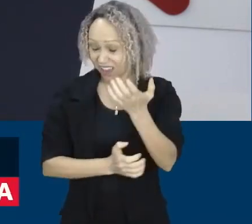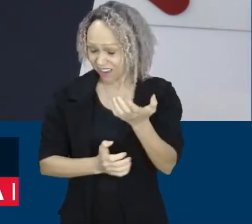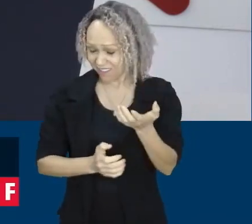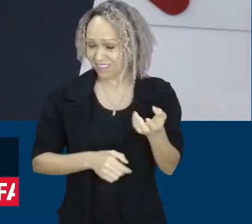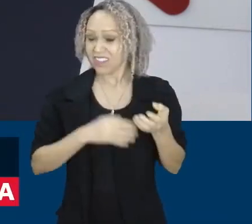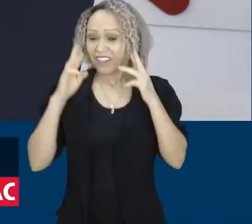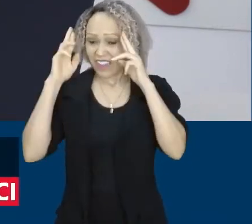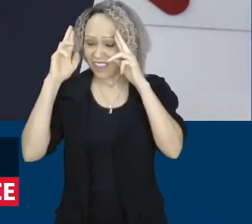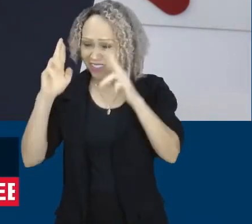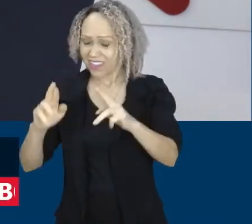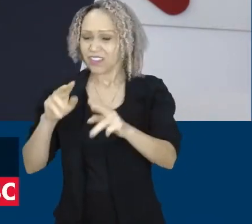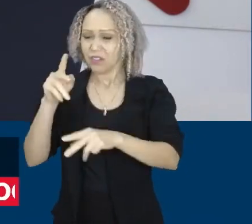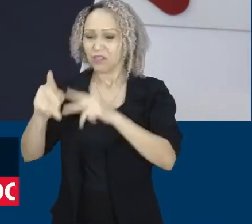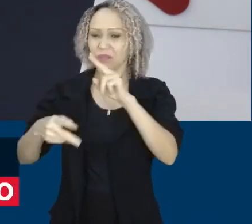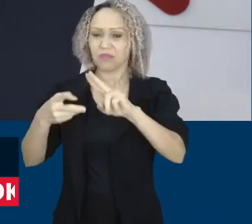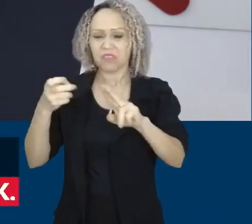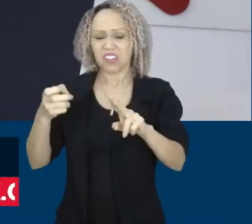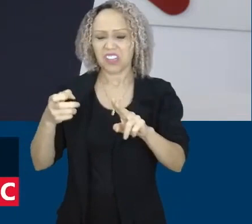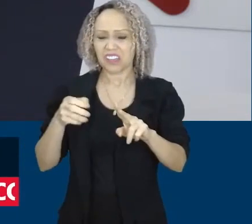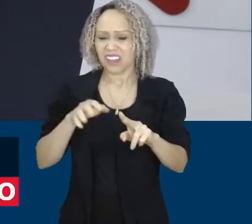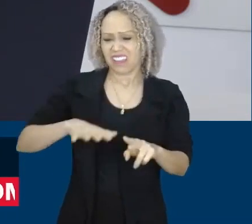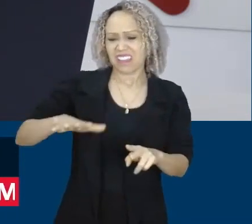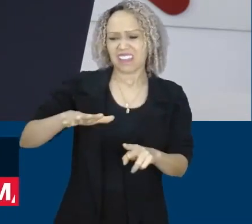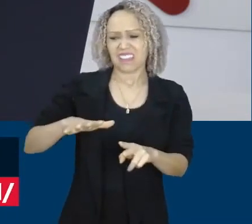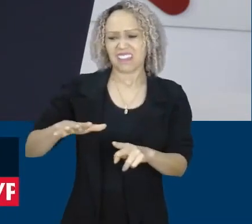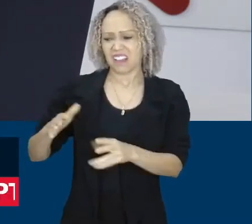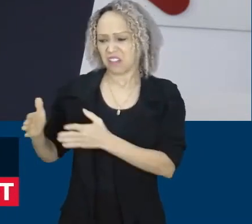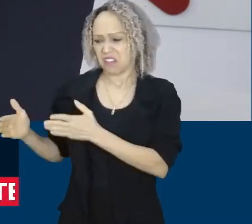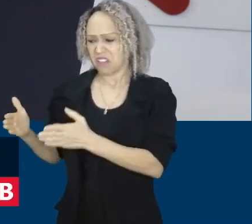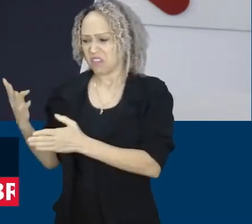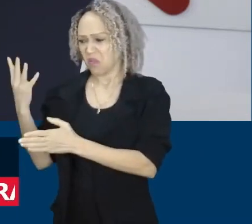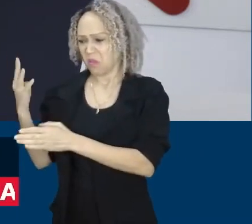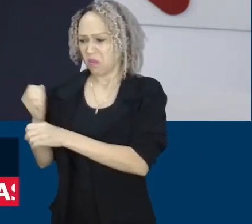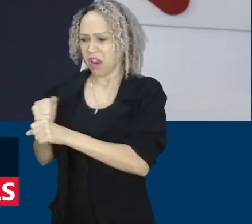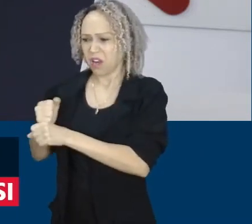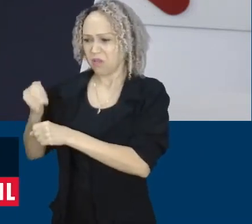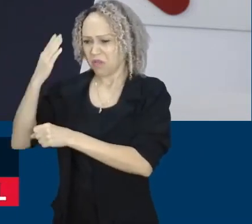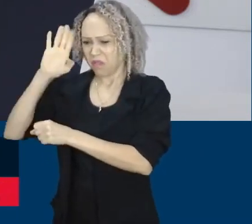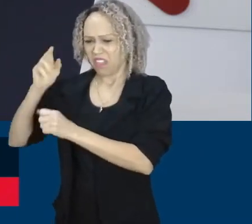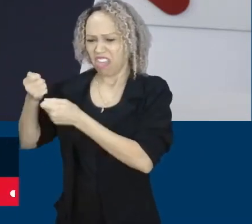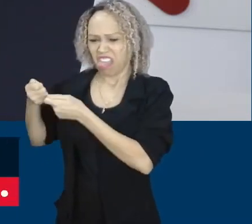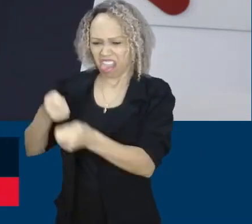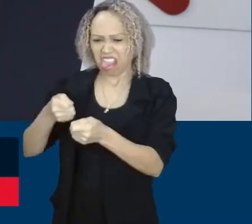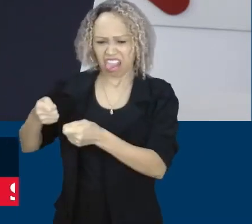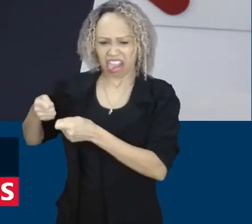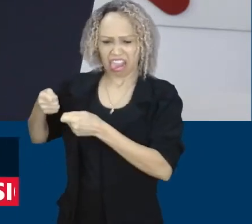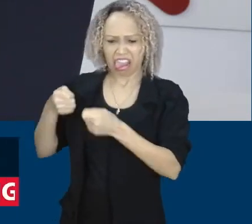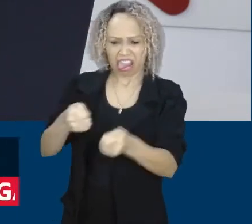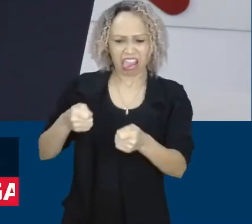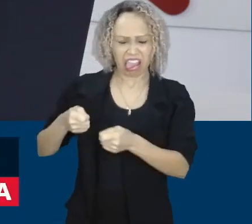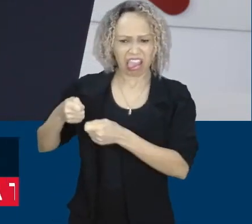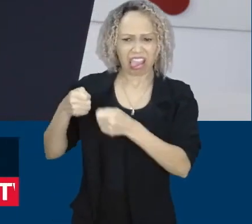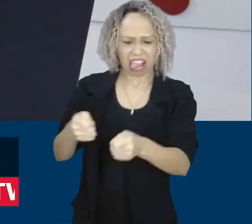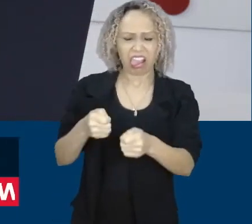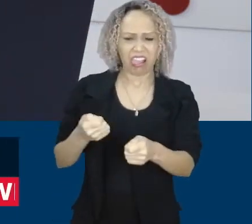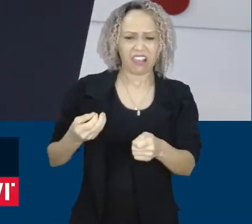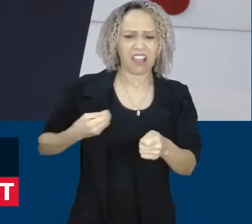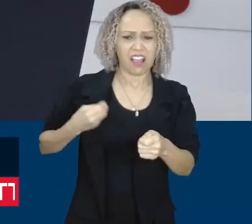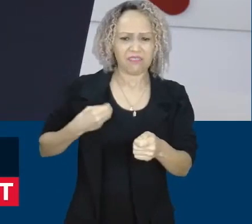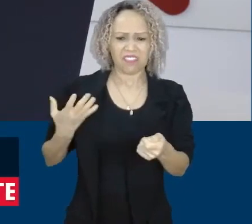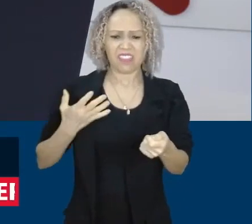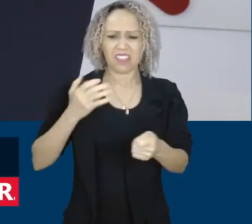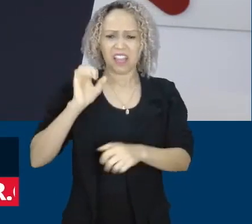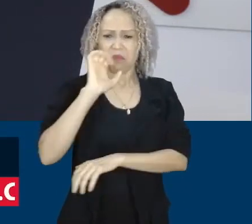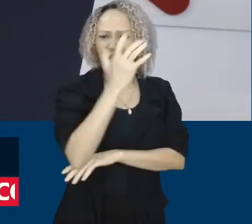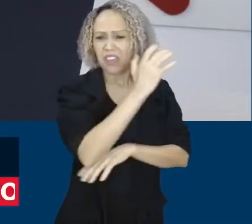tão atacados nos últimos 4 anos, né? Ataques à dignidade, à vida, ao meio ambiente. E eu queria